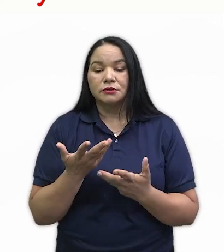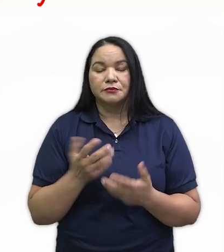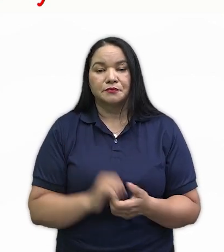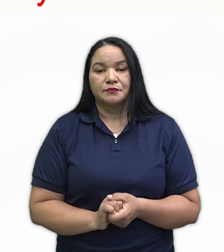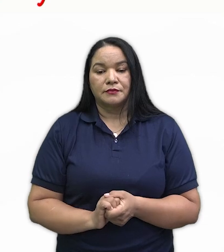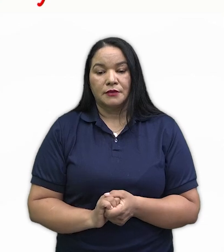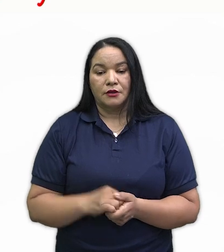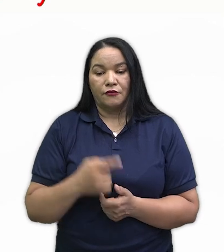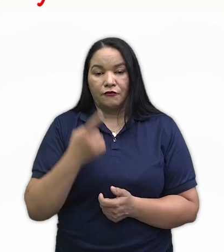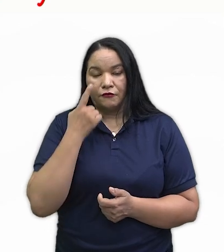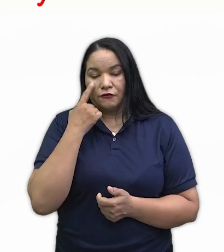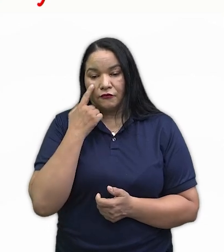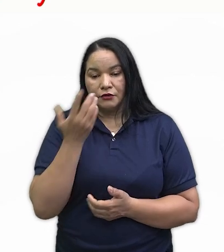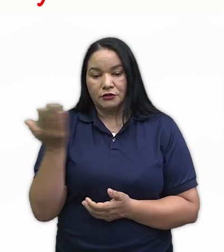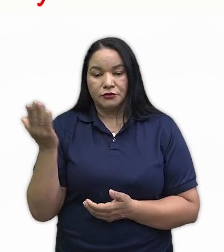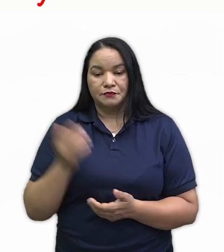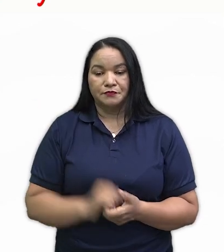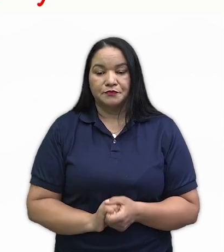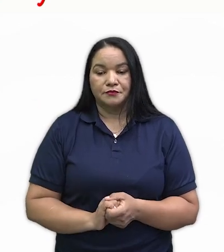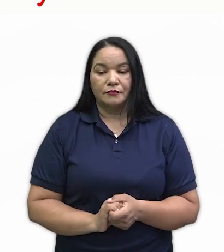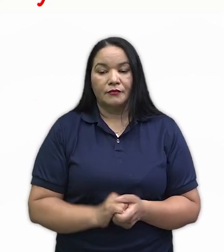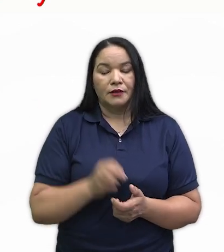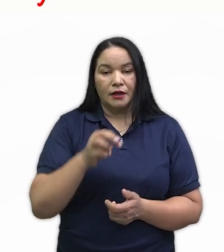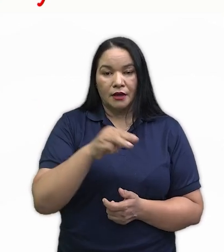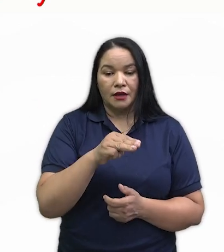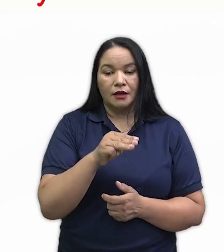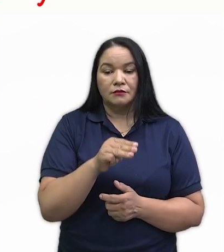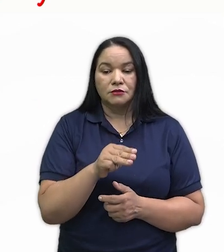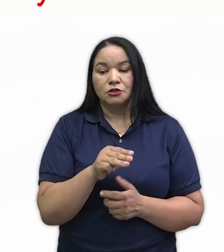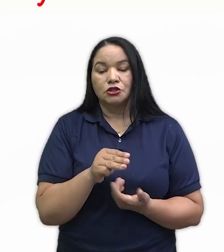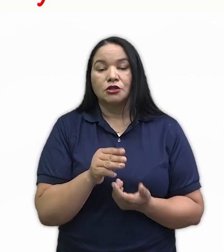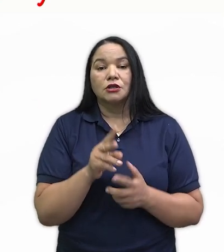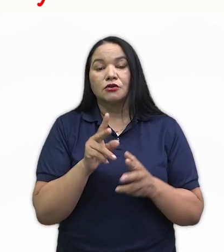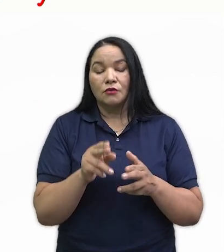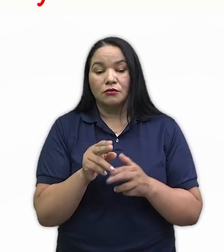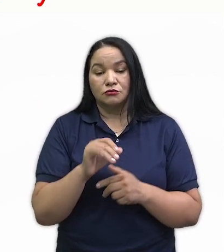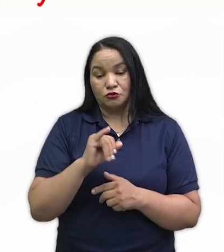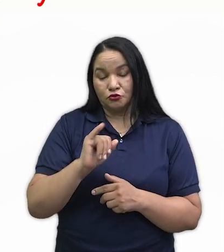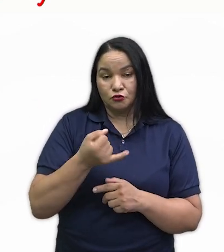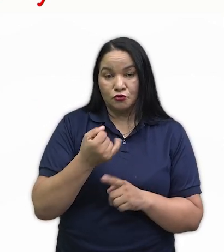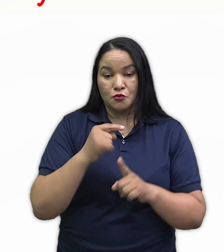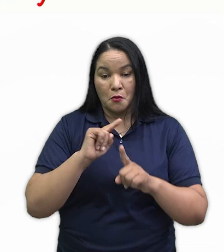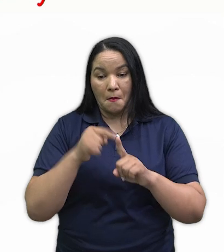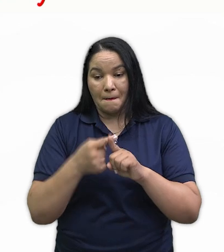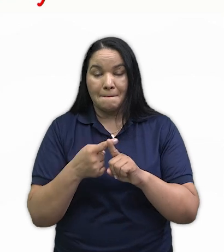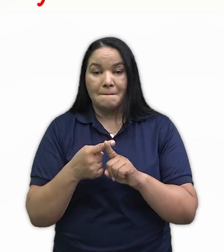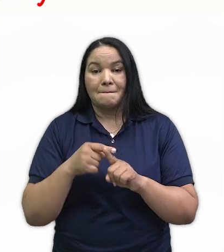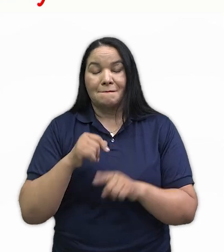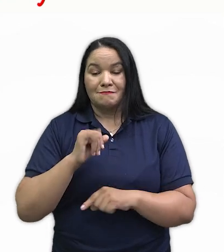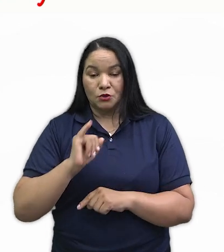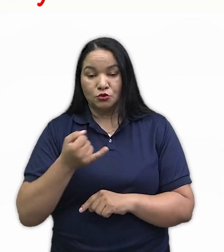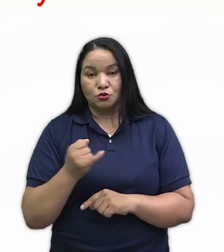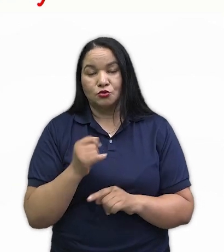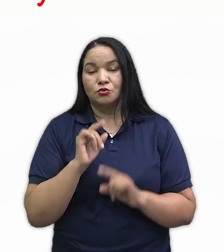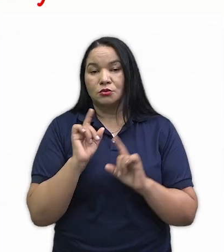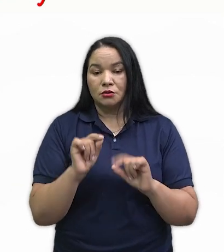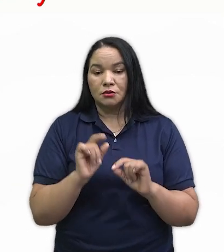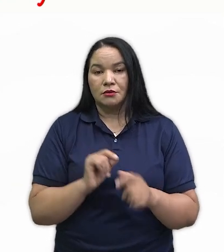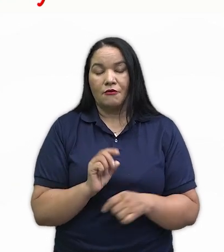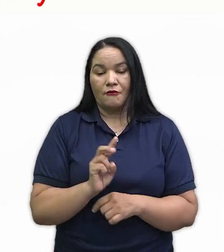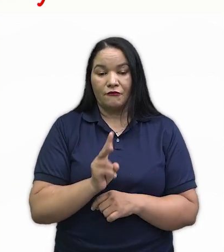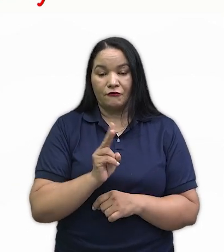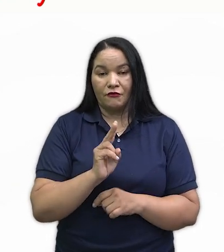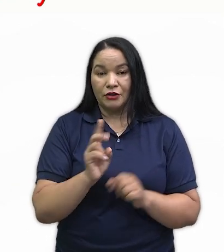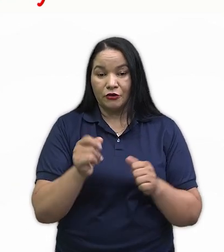respectivo elemento, temos o seguinte, que o montante, onde nos juros compostos, esse montante é justamente